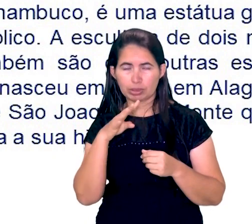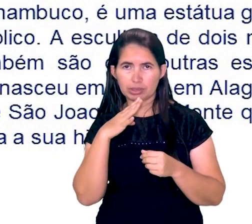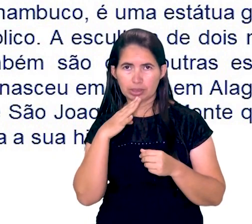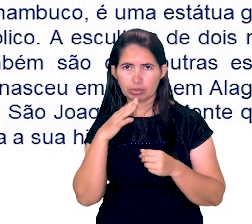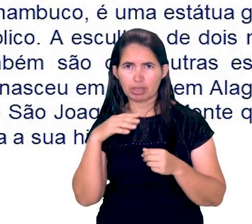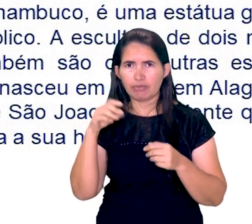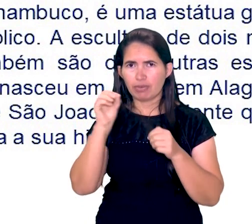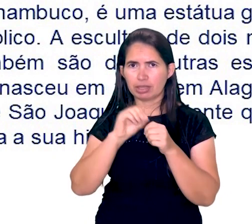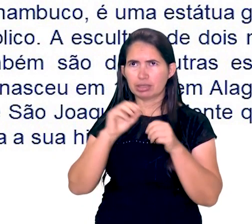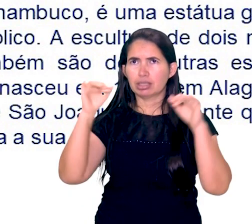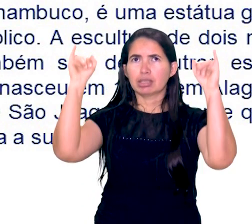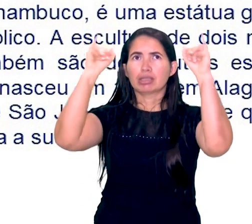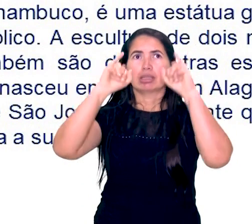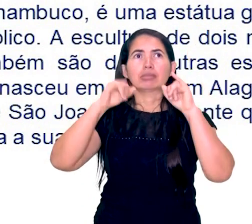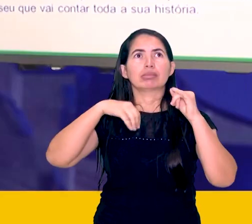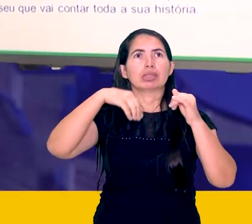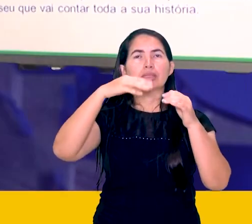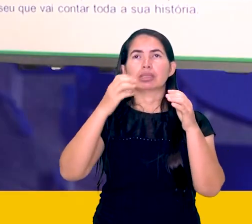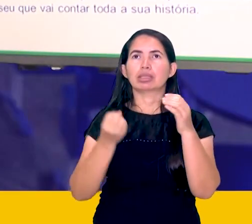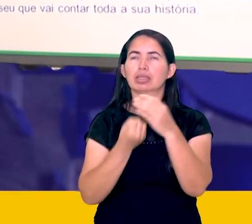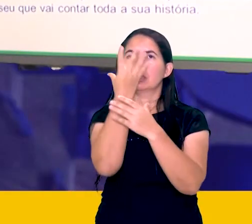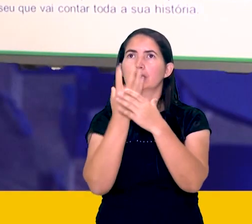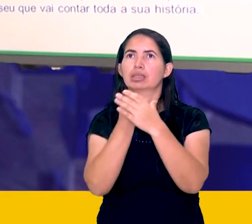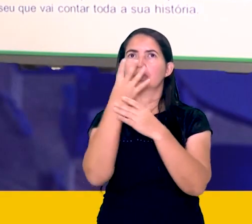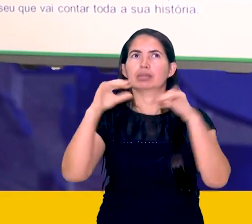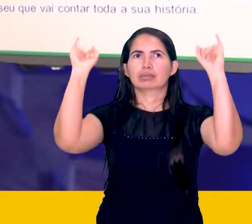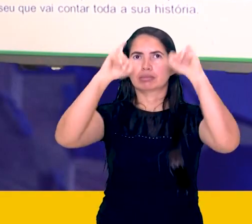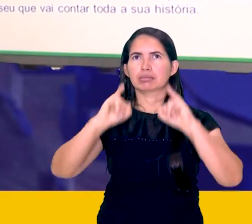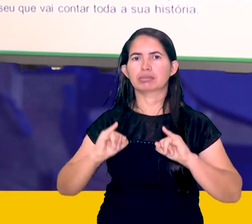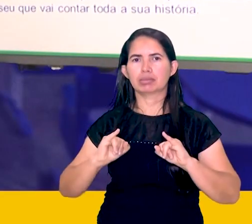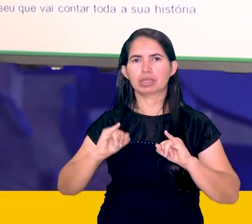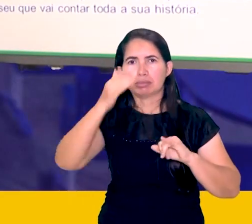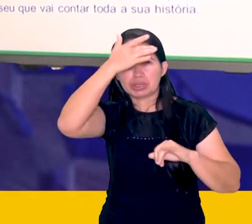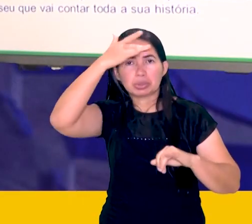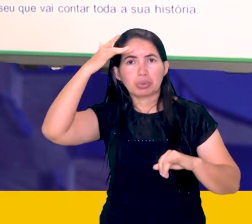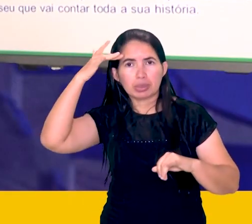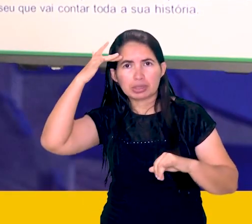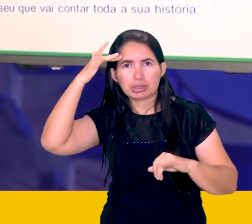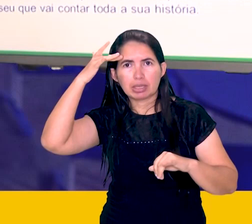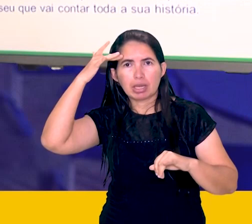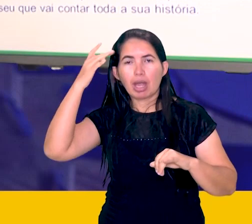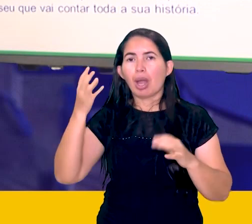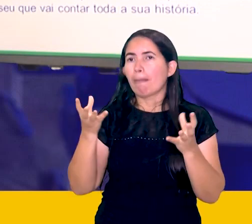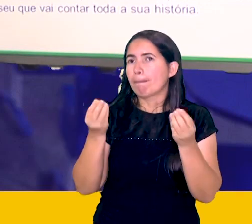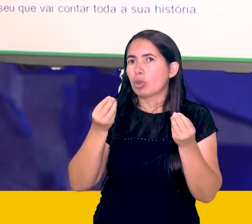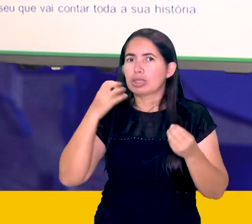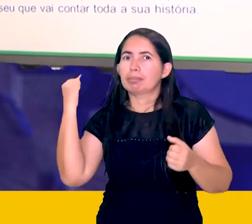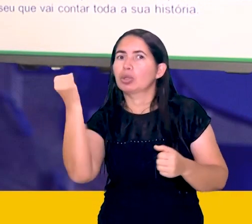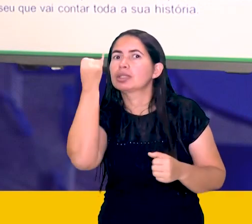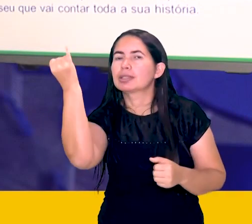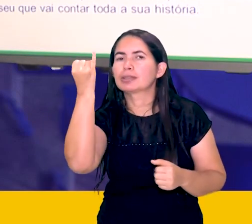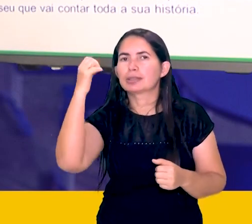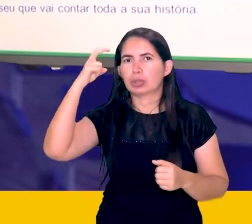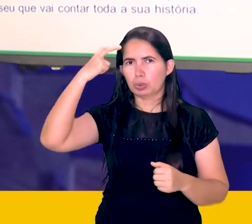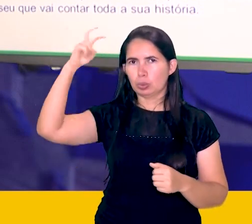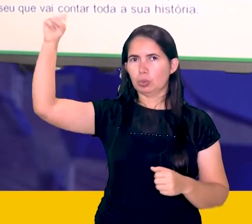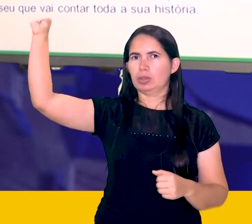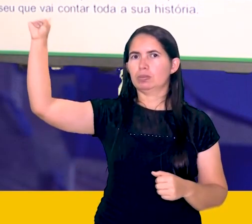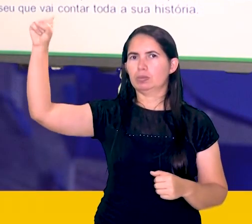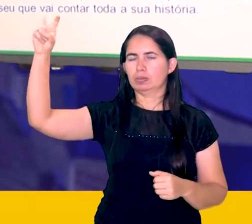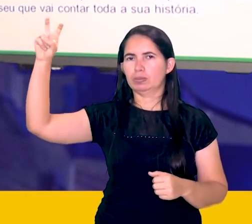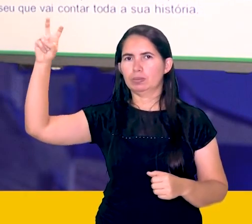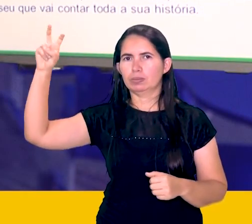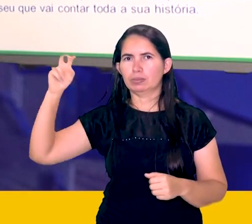produz esculturas de grandes pessoas, personalidades, certo? Personalidades muito importantes da nossa cultura.